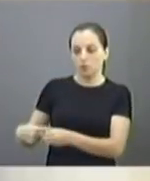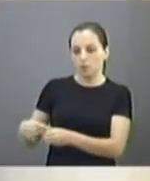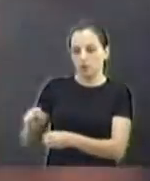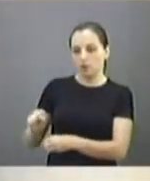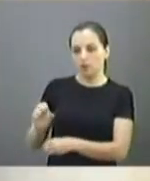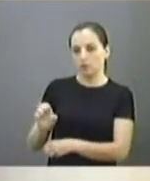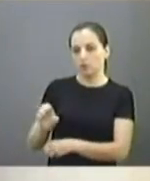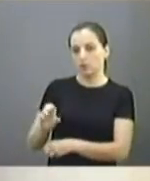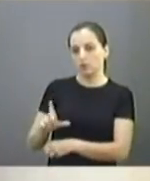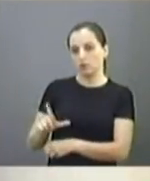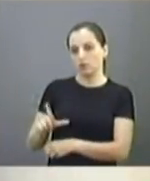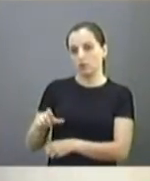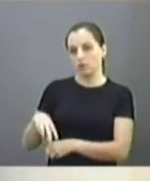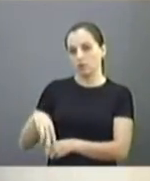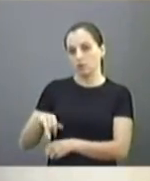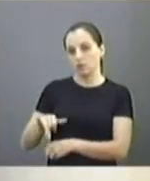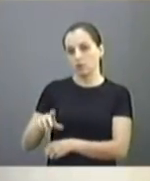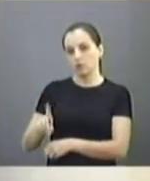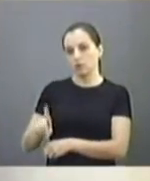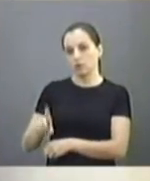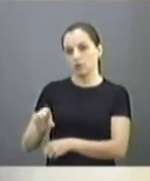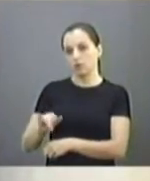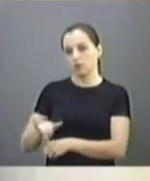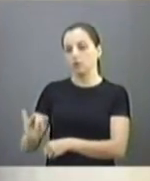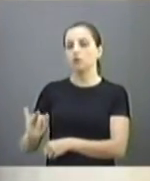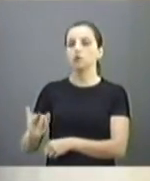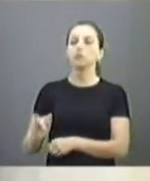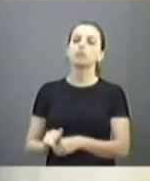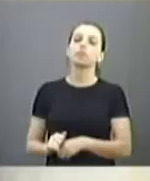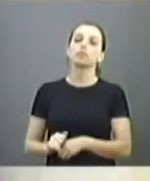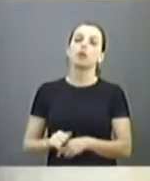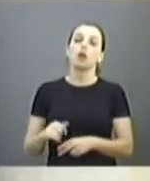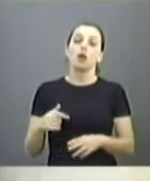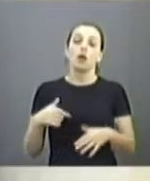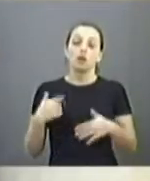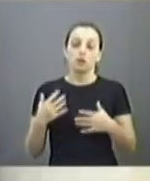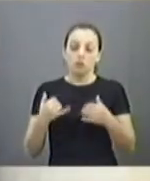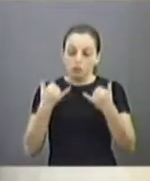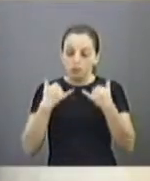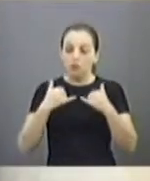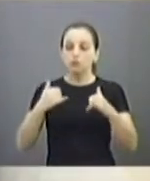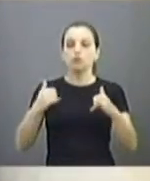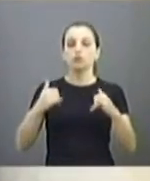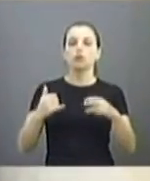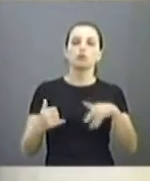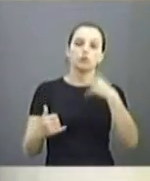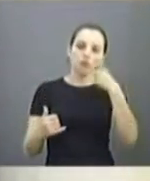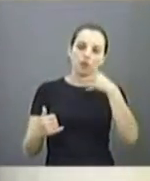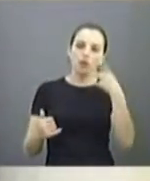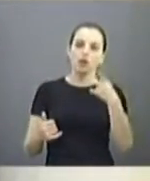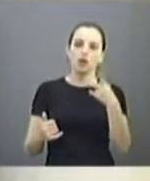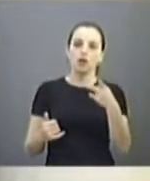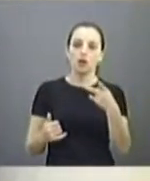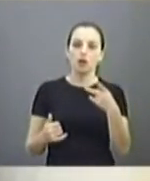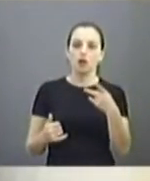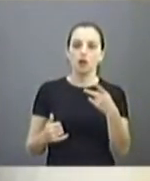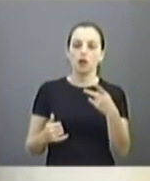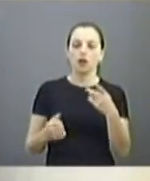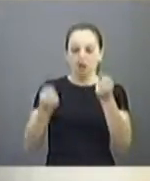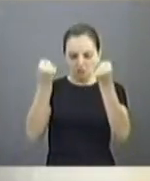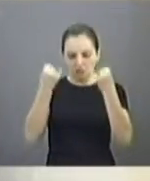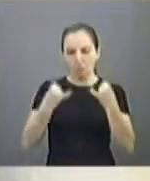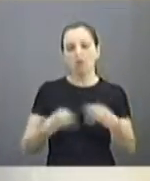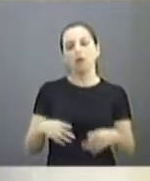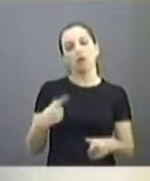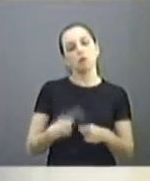Outra questão que nós levantamos essa semana também, espero que depois da minha intervenção aqui, não precisa vir ninguém aqui explicar por que